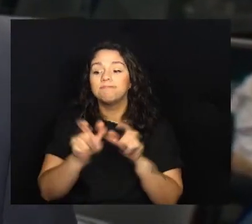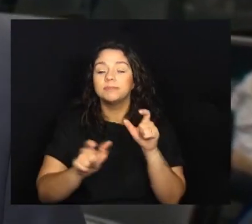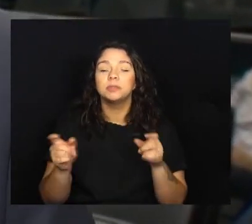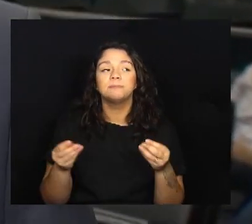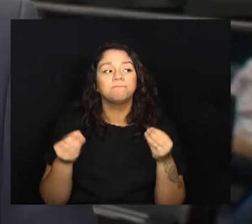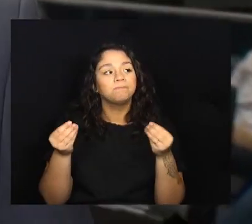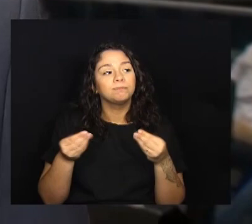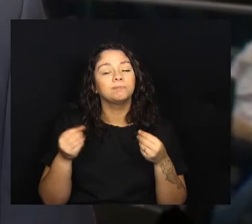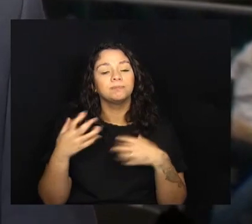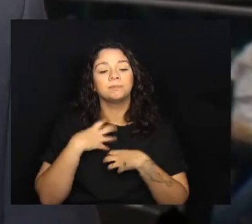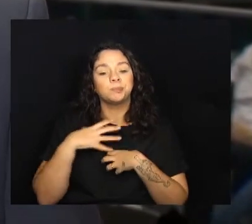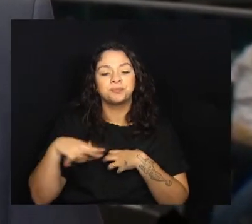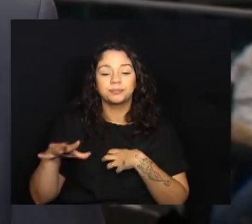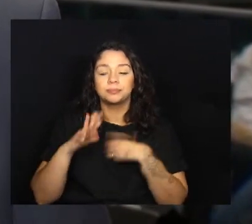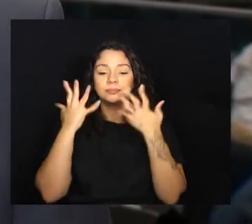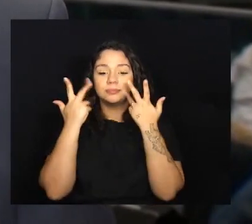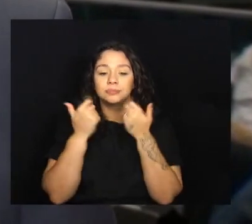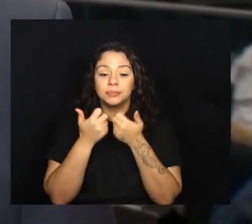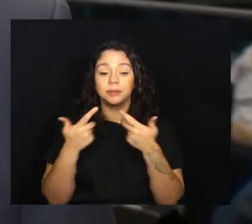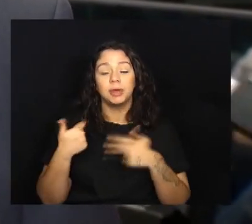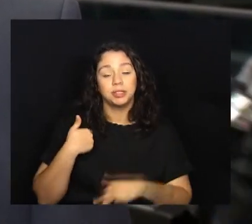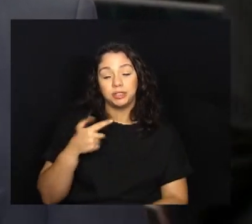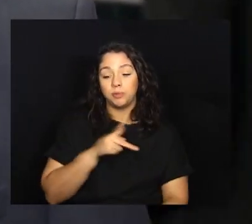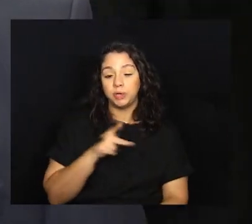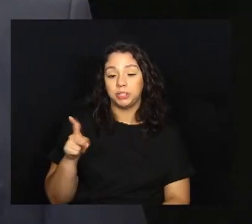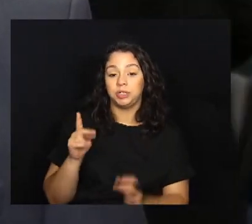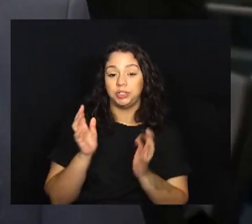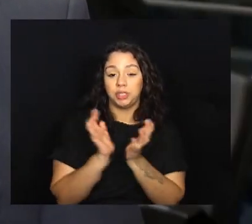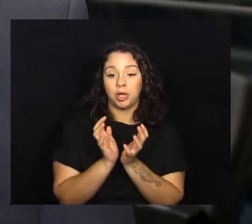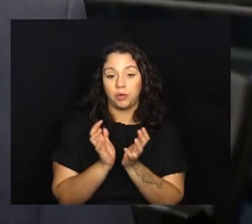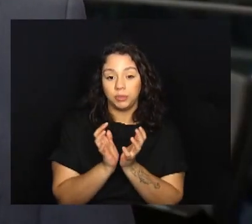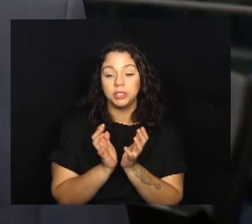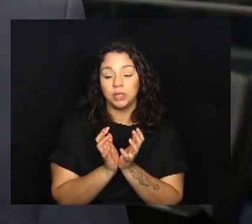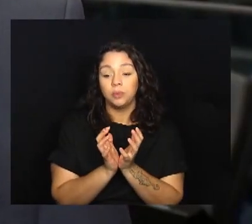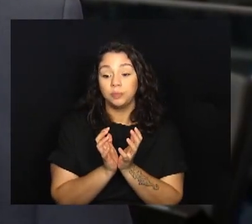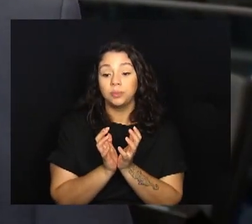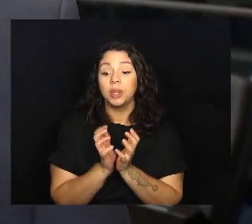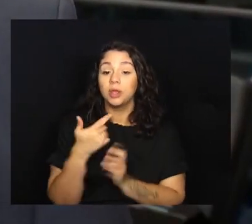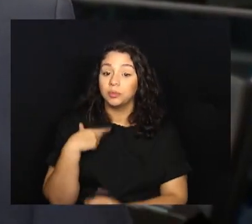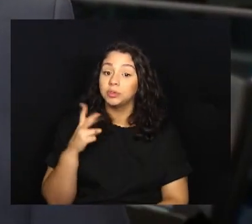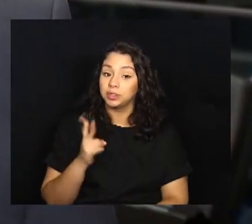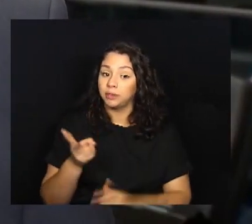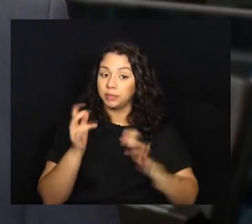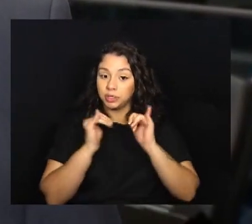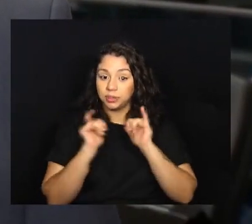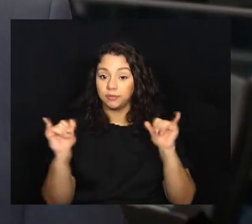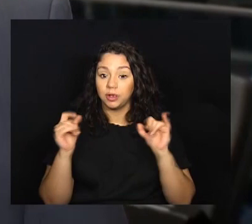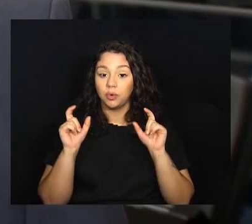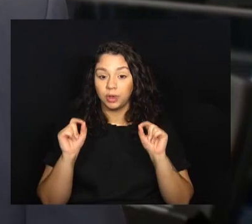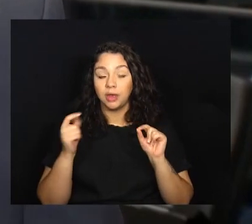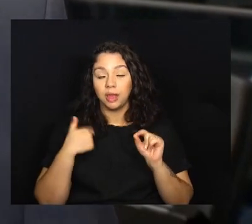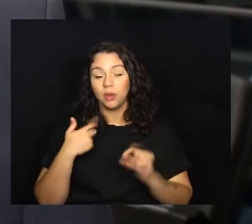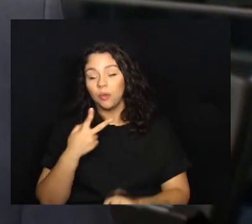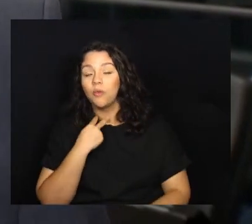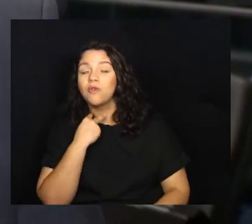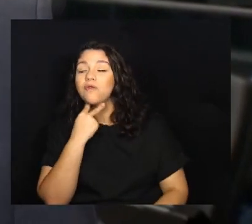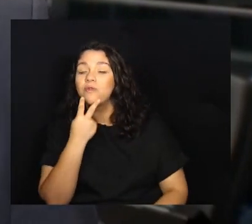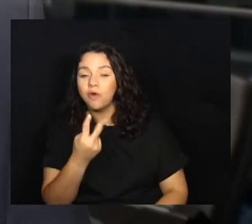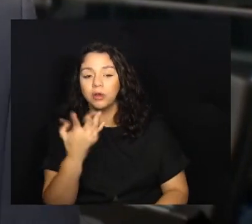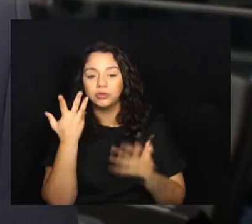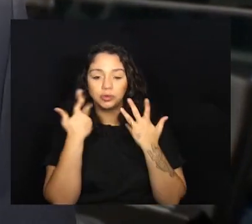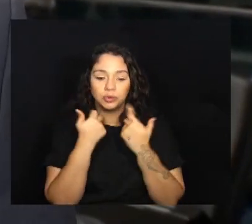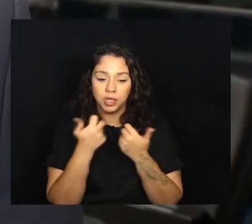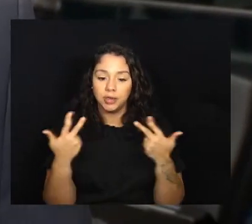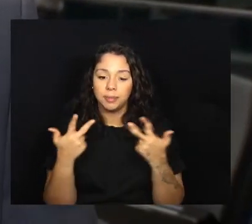da causa animal. E como presidente da comissão, eu sempre falo que me considero a voz dos animais legislando